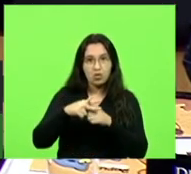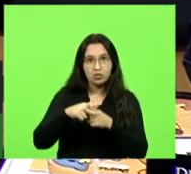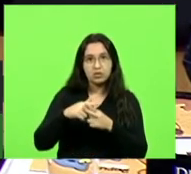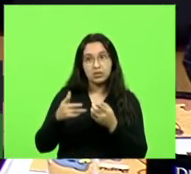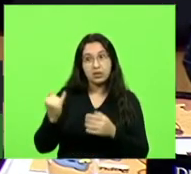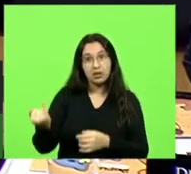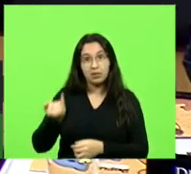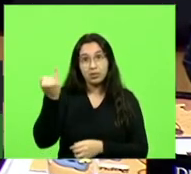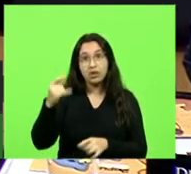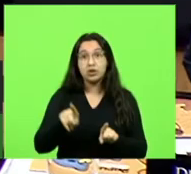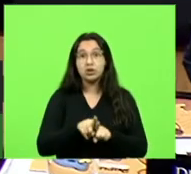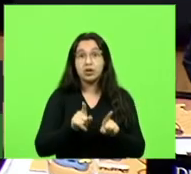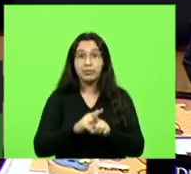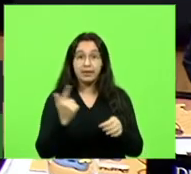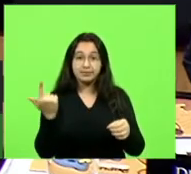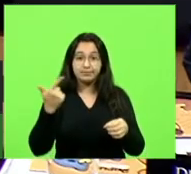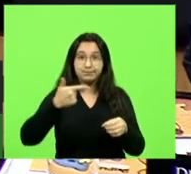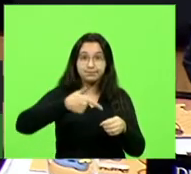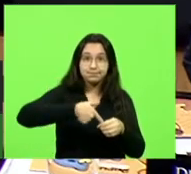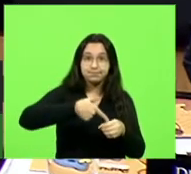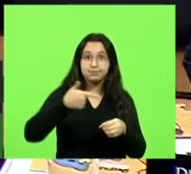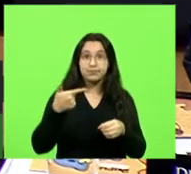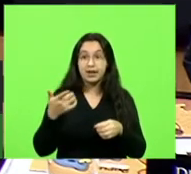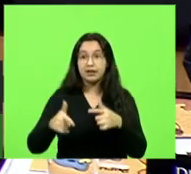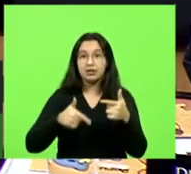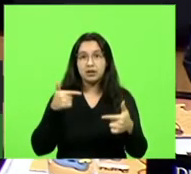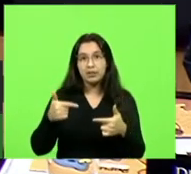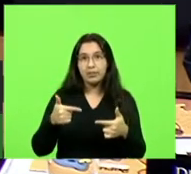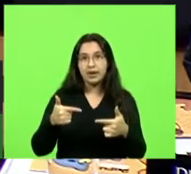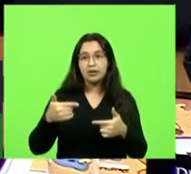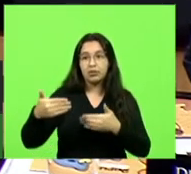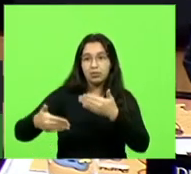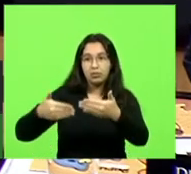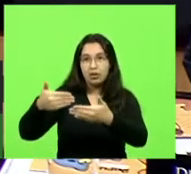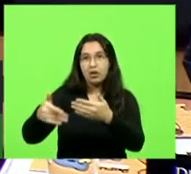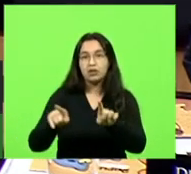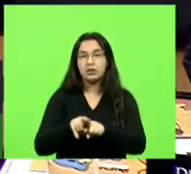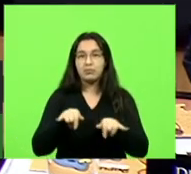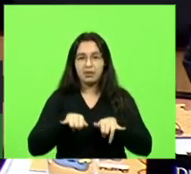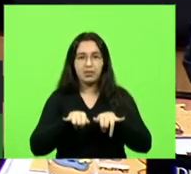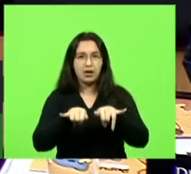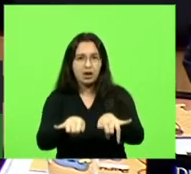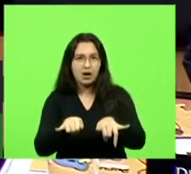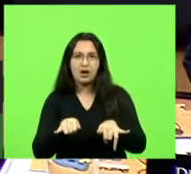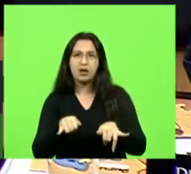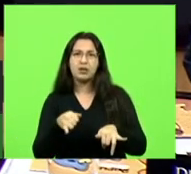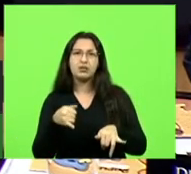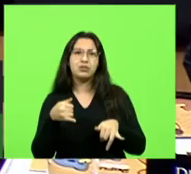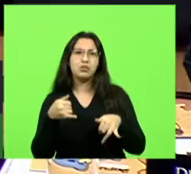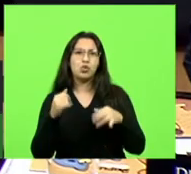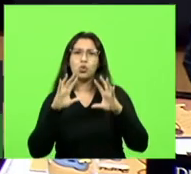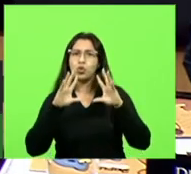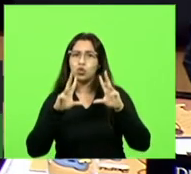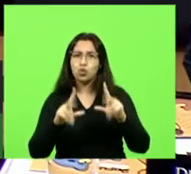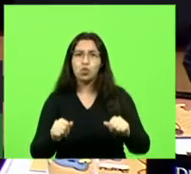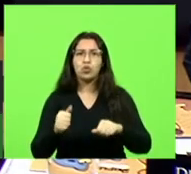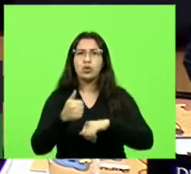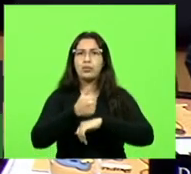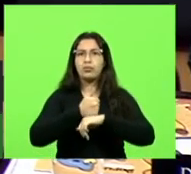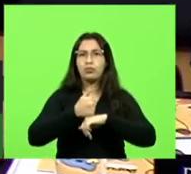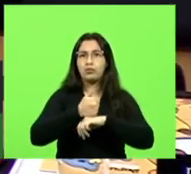frentista do posto passa a ser essencial, e assim é o atendente do supermercado, e assim todas as profissões passam a